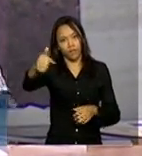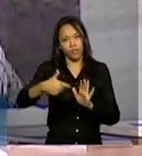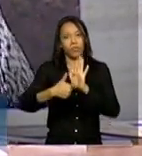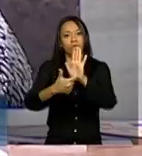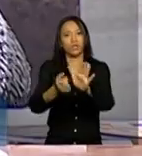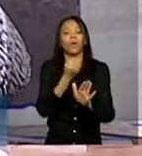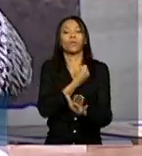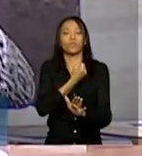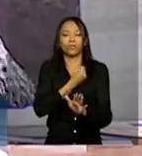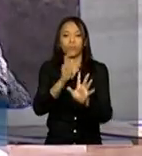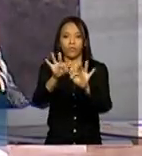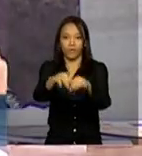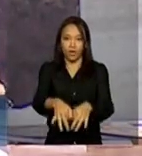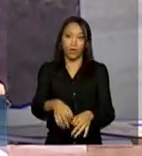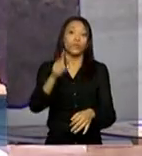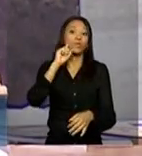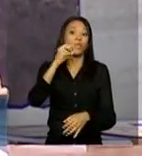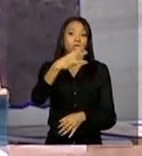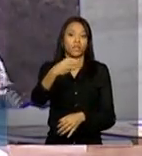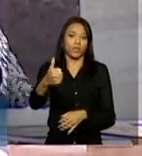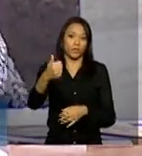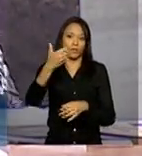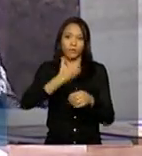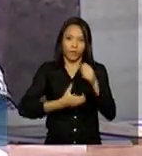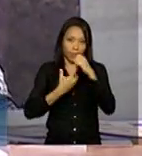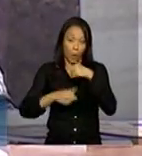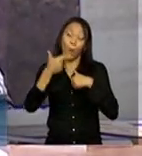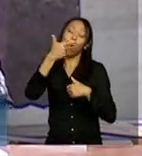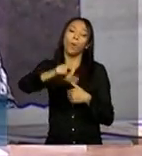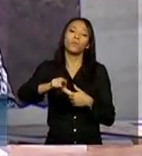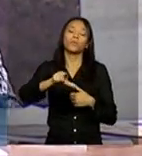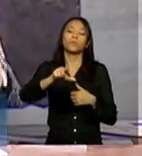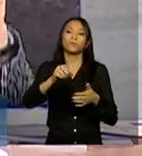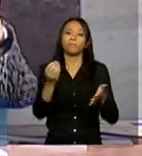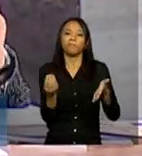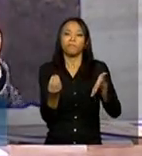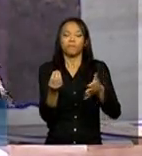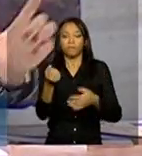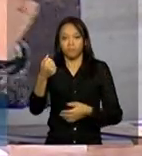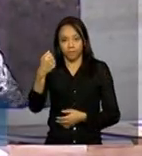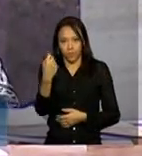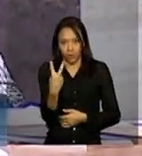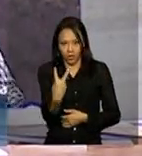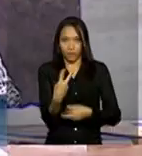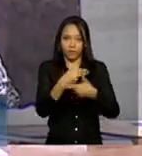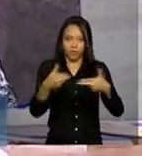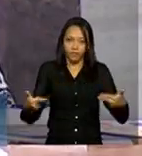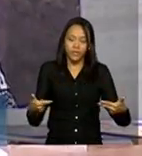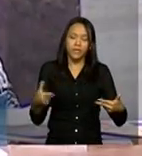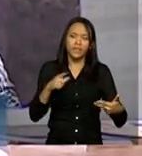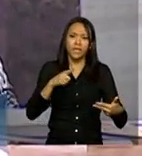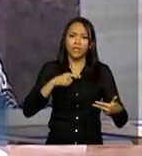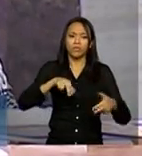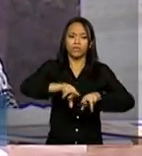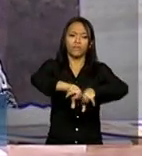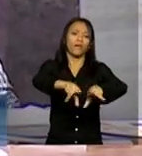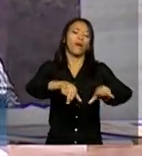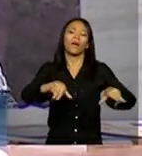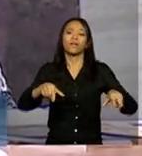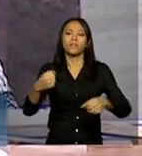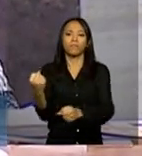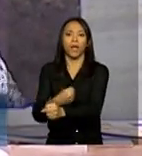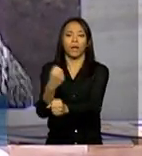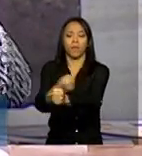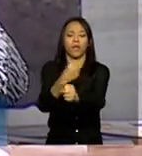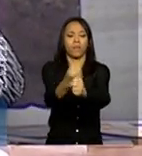final de 31 de dezembro. O segundo fator que é importante para isso é que nós temos um conjunto de obras grandes, de